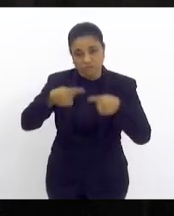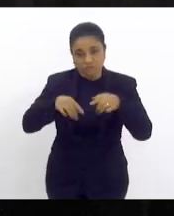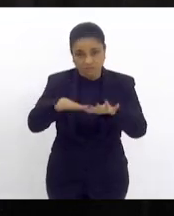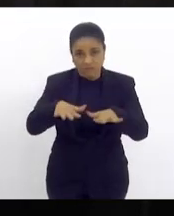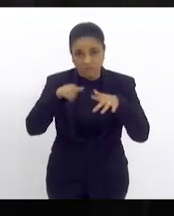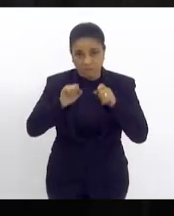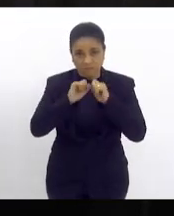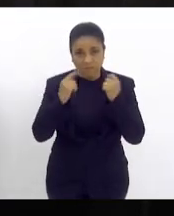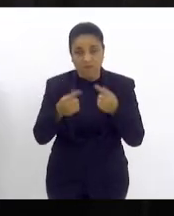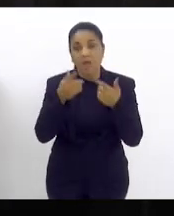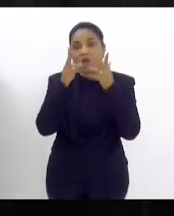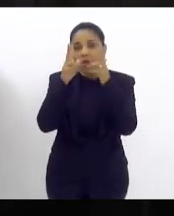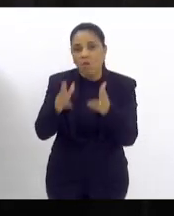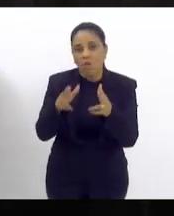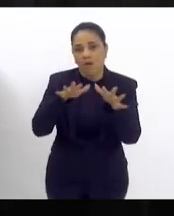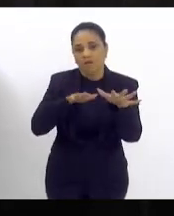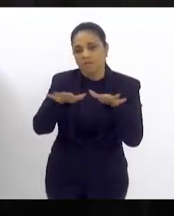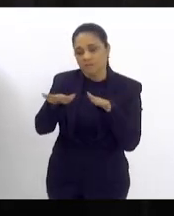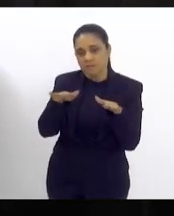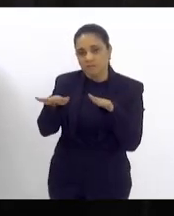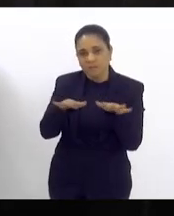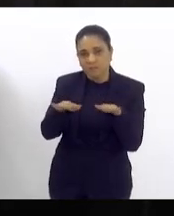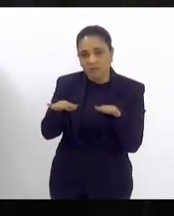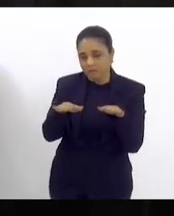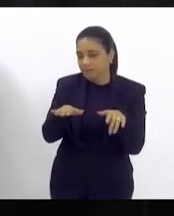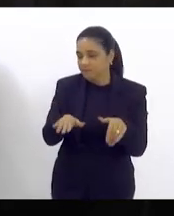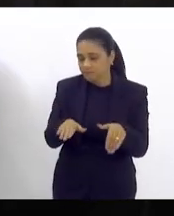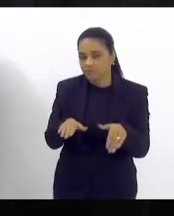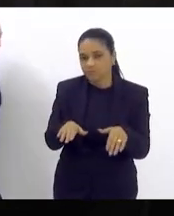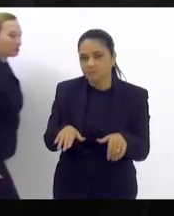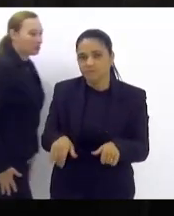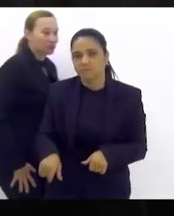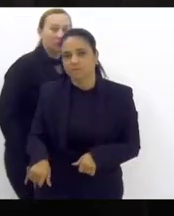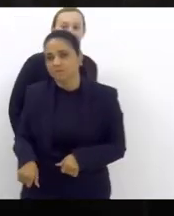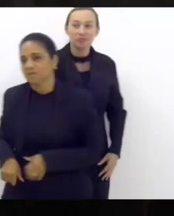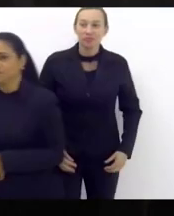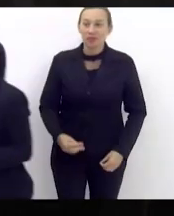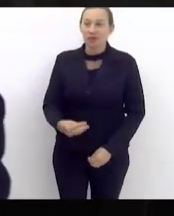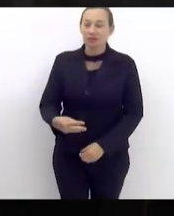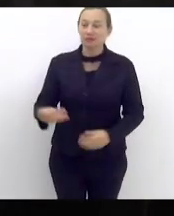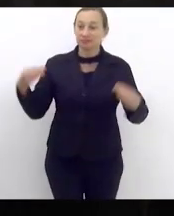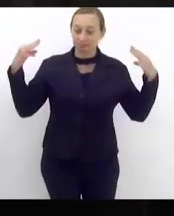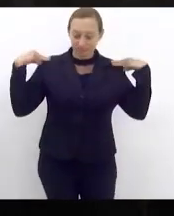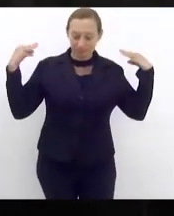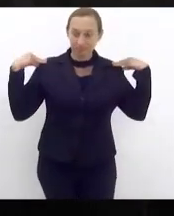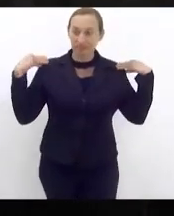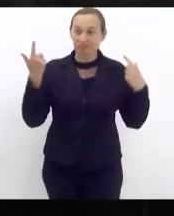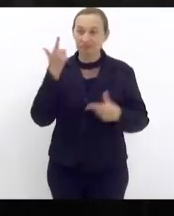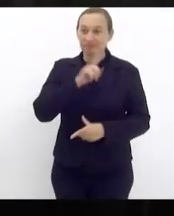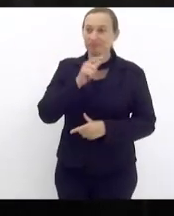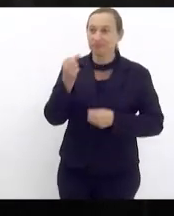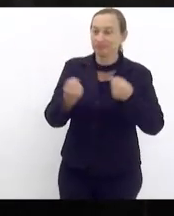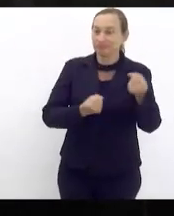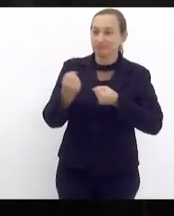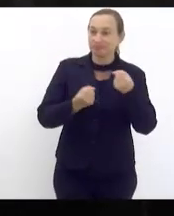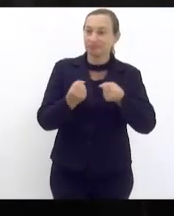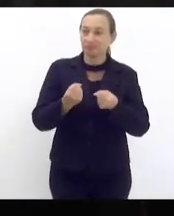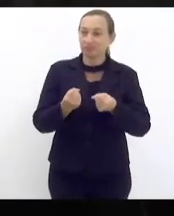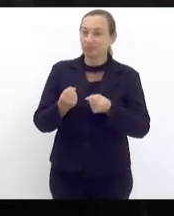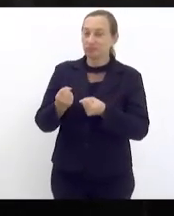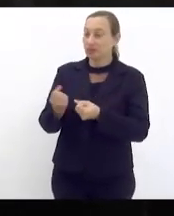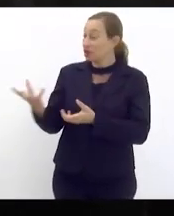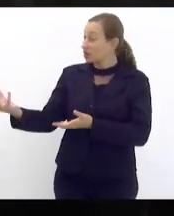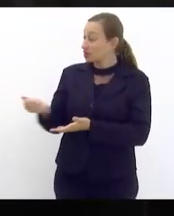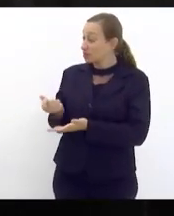é o caso da acessibilidade Como que o motorista vai conseguir dirigir cobrar e